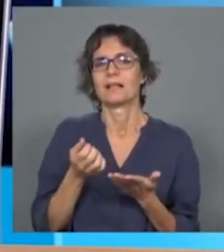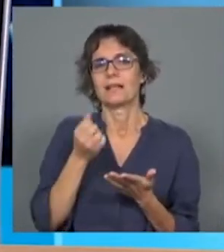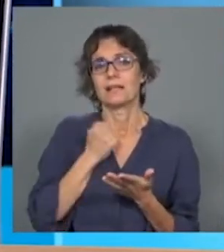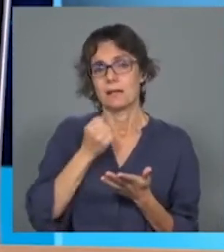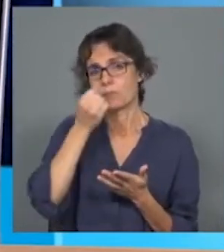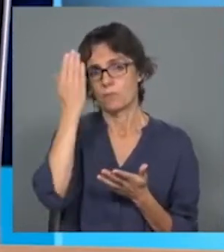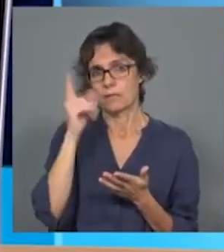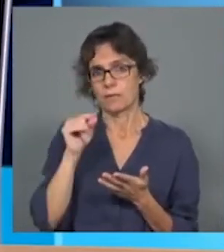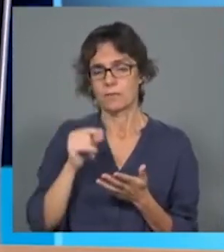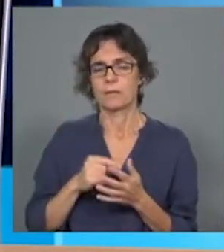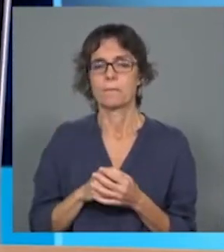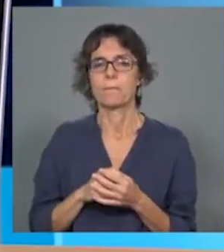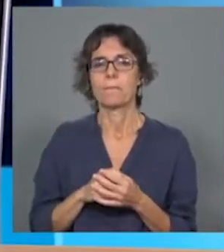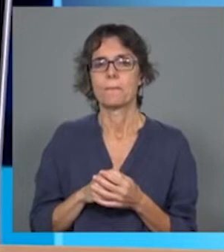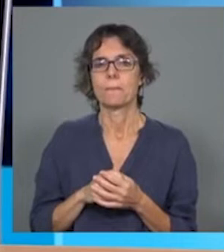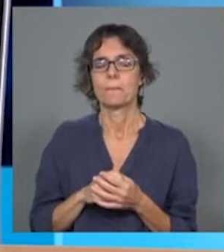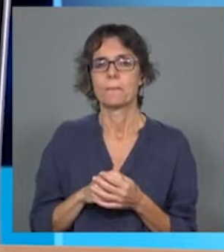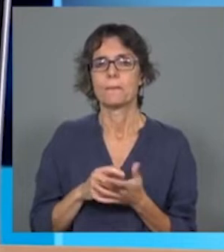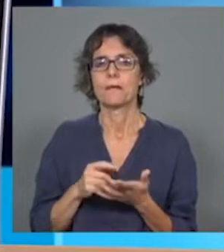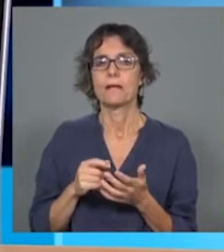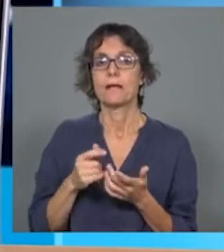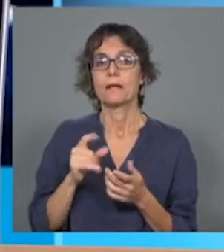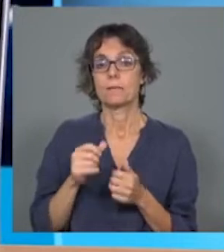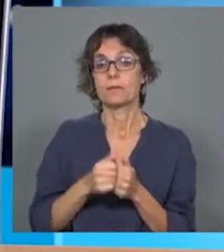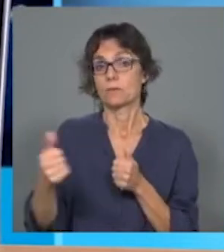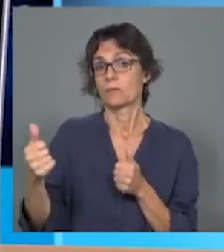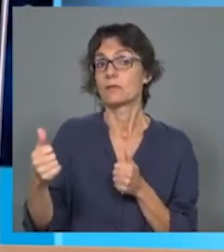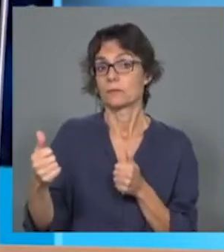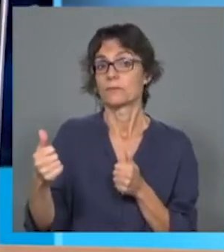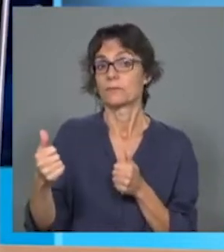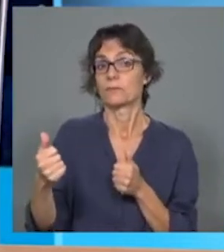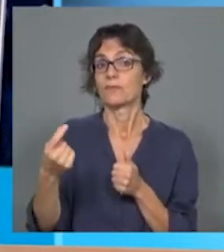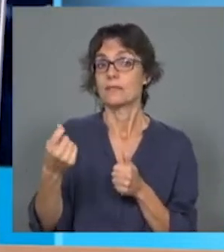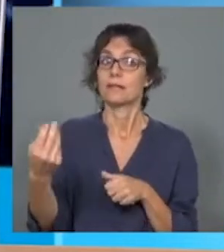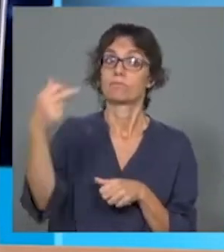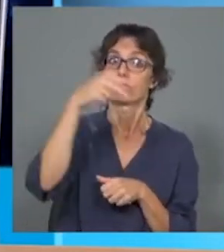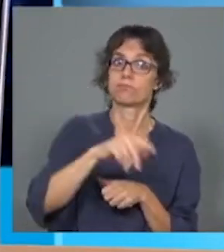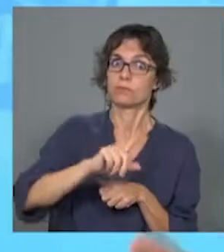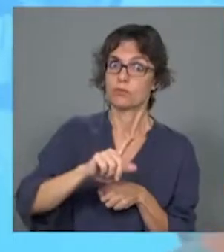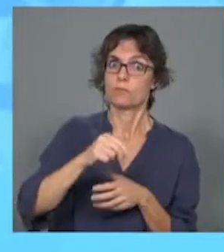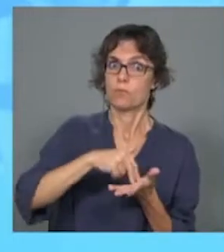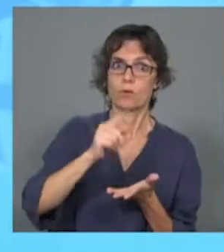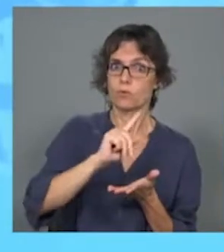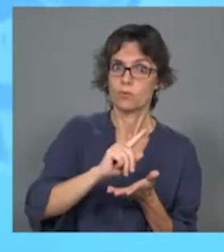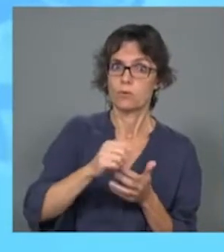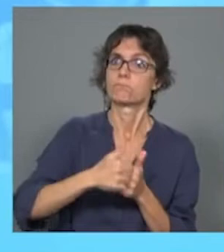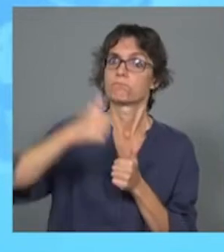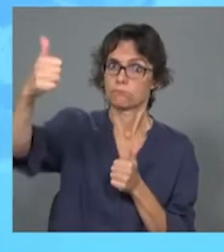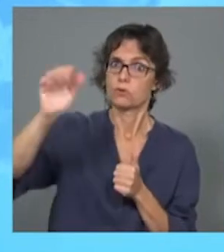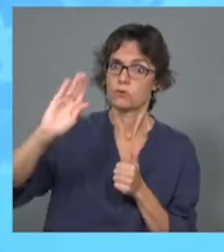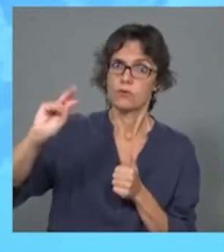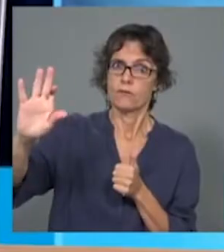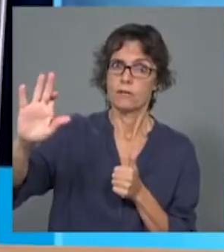nestas sessões, com essa particularidade do e-learning, ou seja, com essa particularidade de não ser tudo presencial, só 6 sessões é que